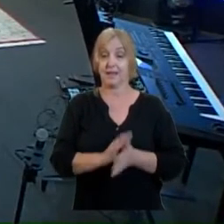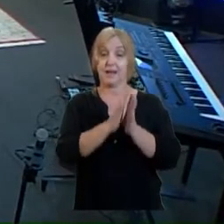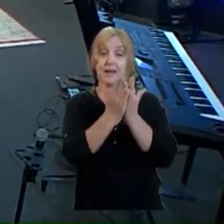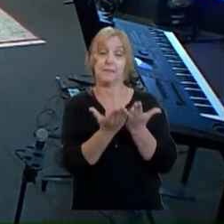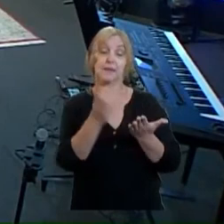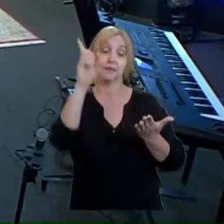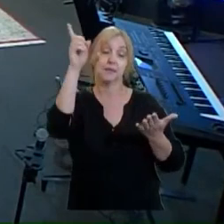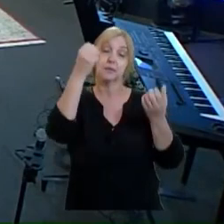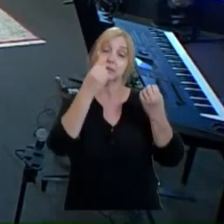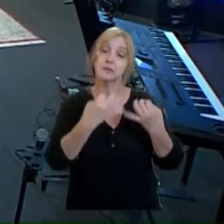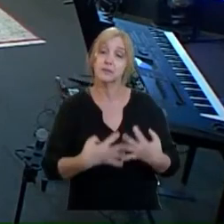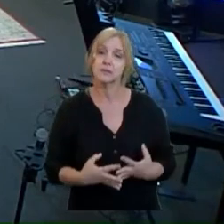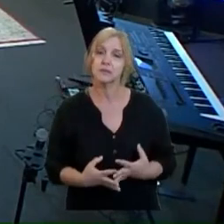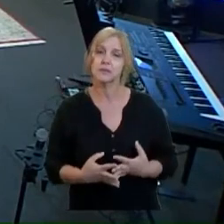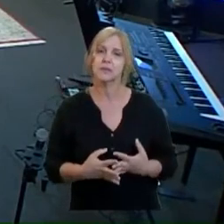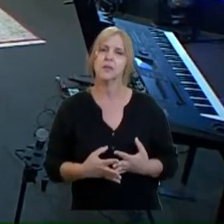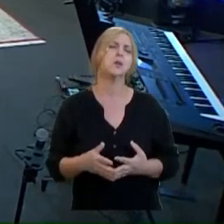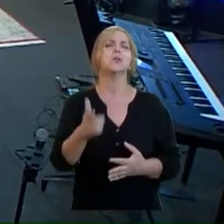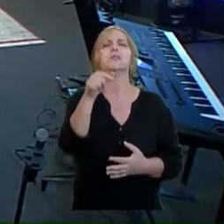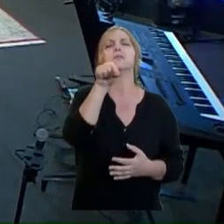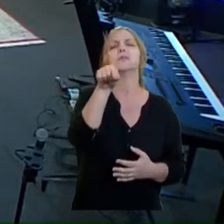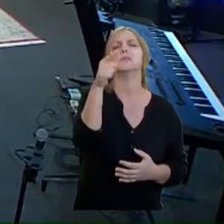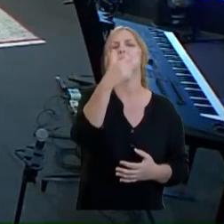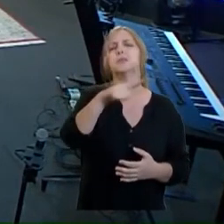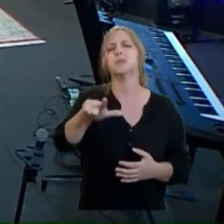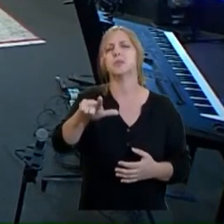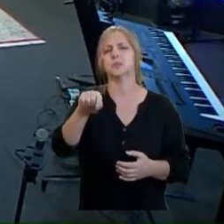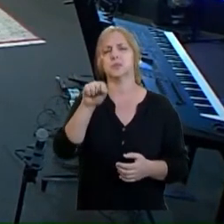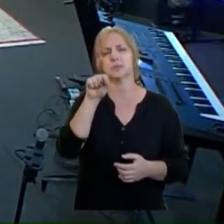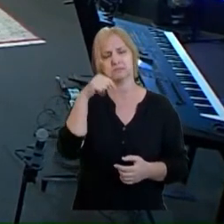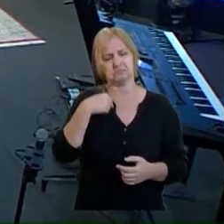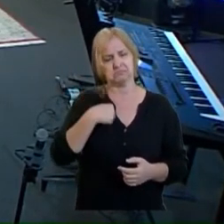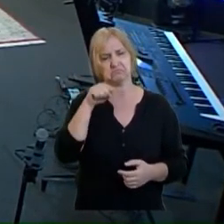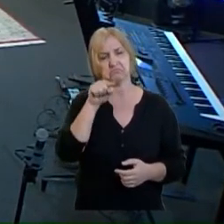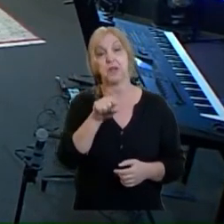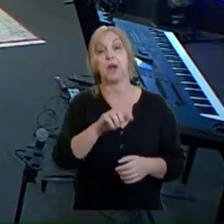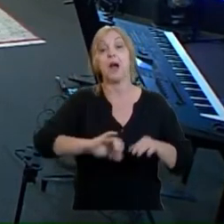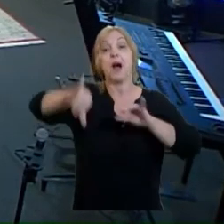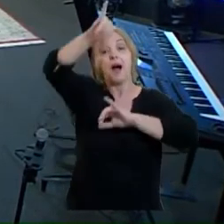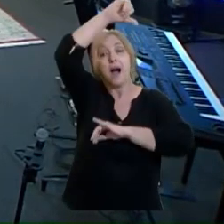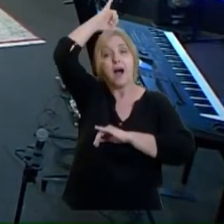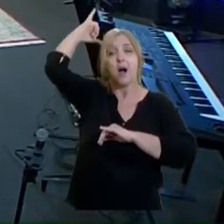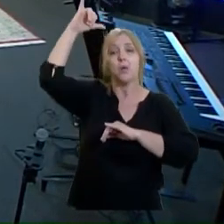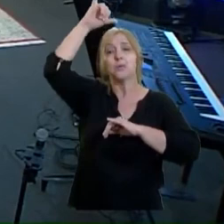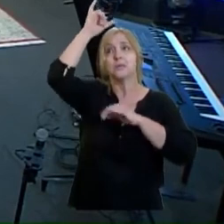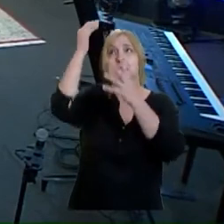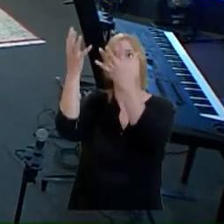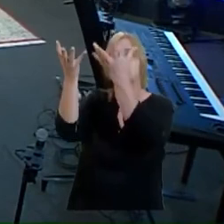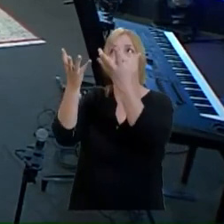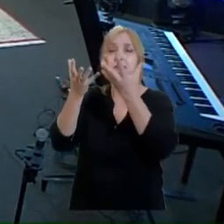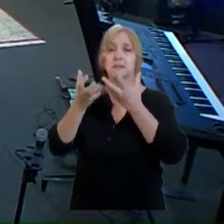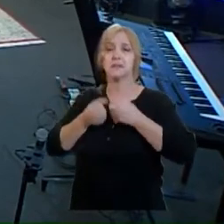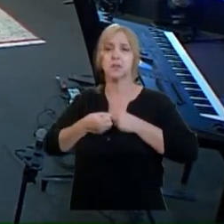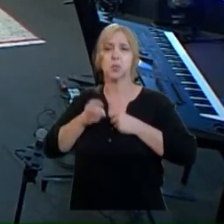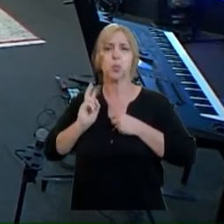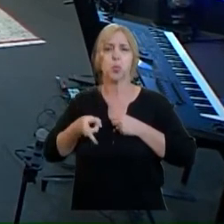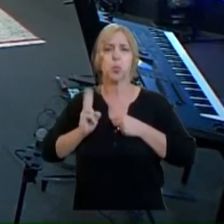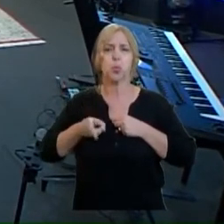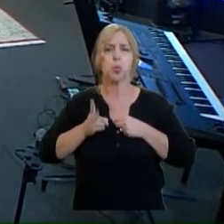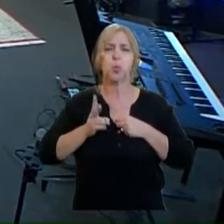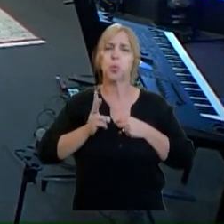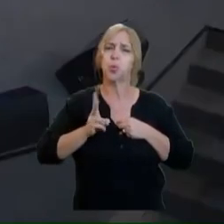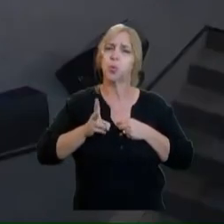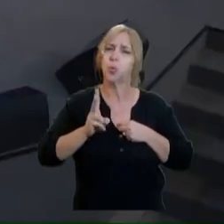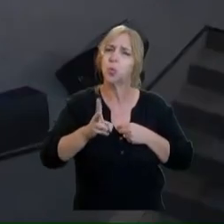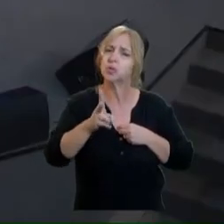dizendo assim: quanto a vós outros, a mim e a você, a unção que dele recebeste permanece em